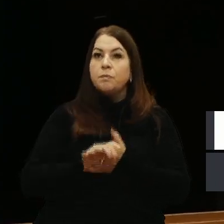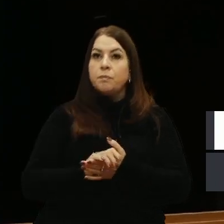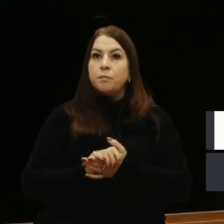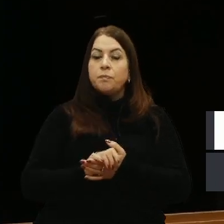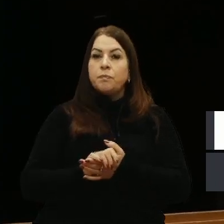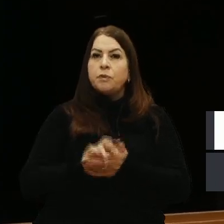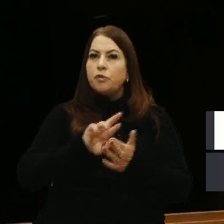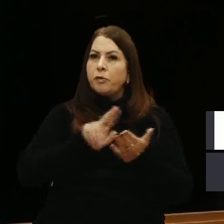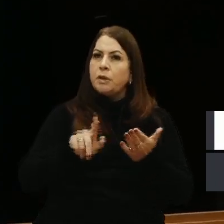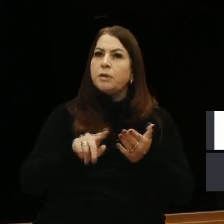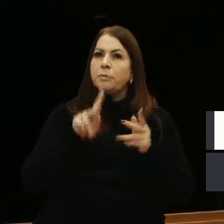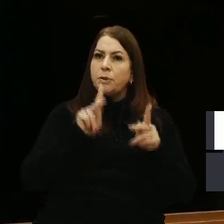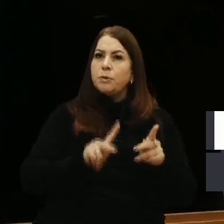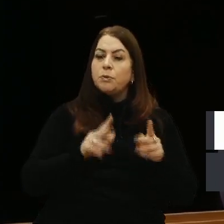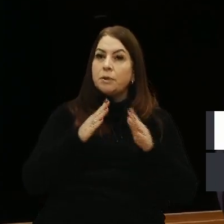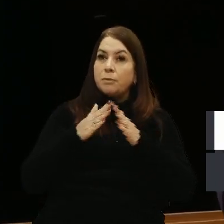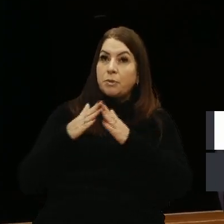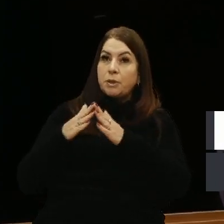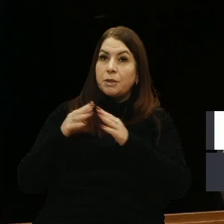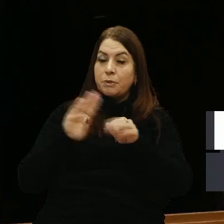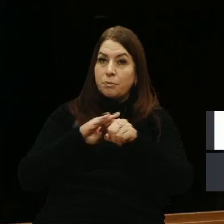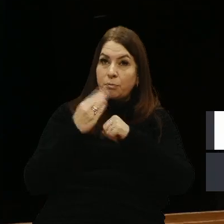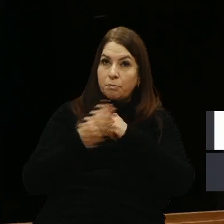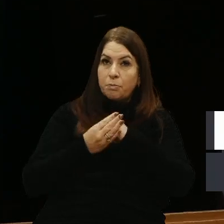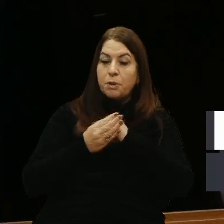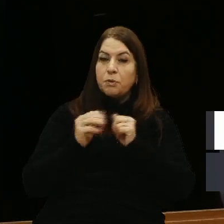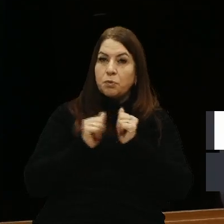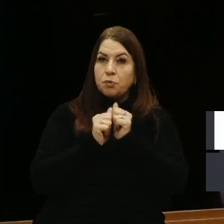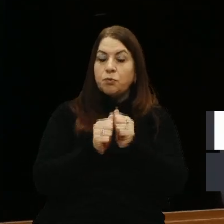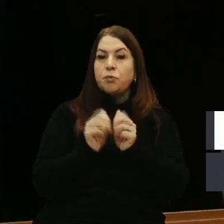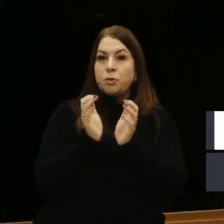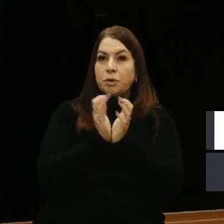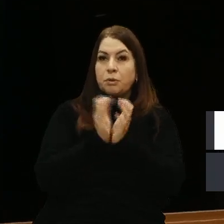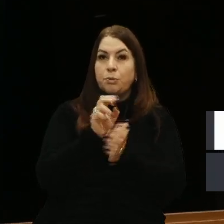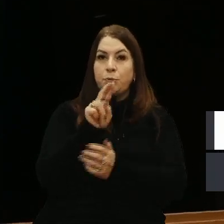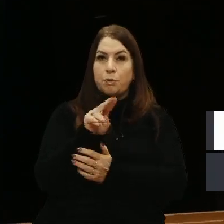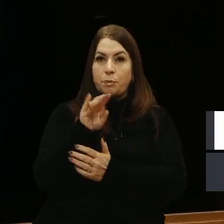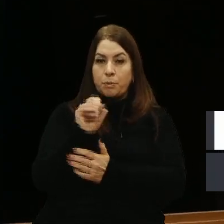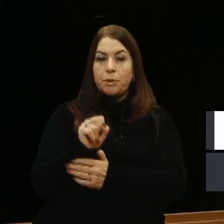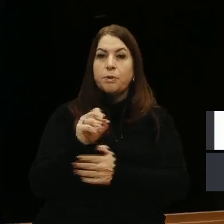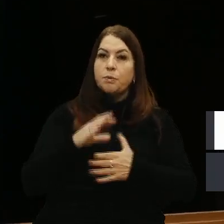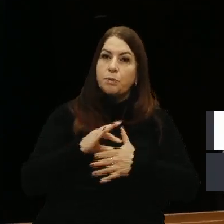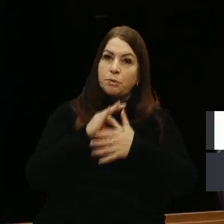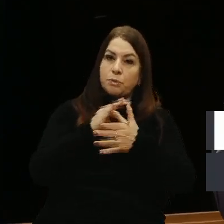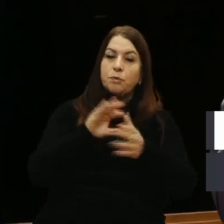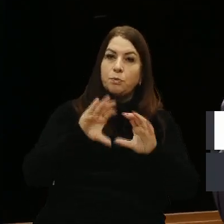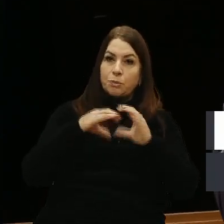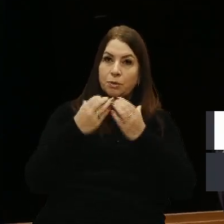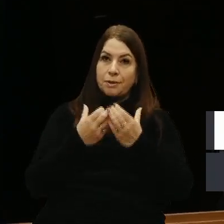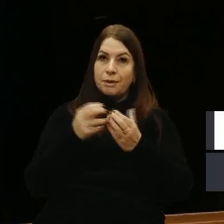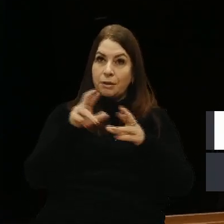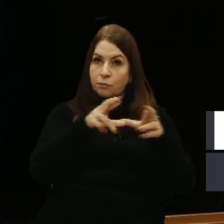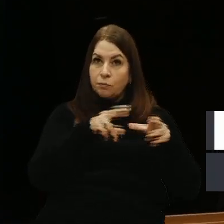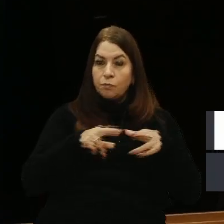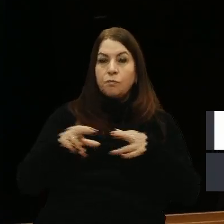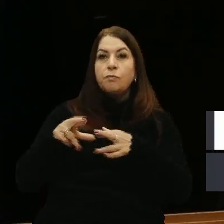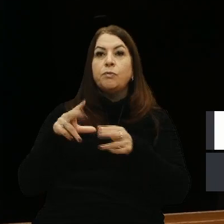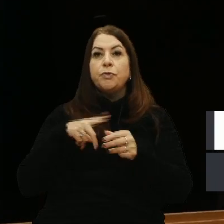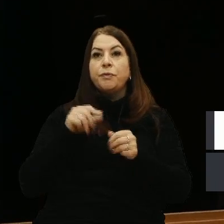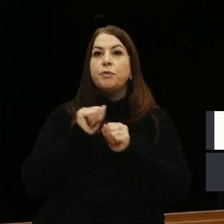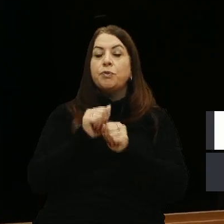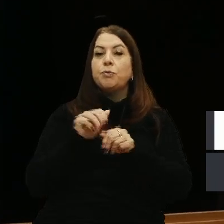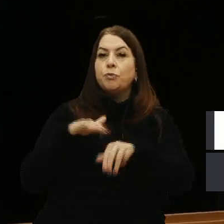onde diversos moradores do nosso bairro, junto com a equipe da UBS, com lideranças comunitárias da nossa região,